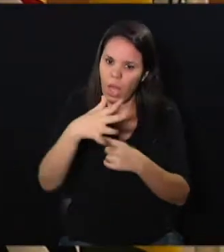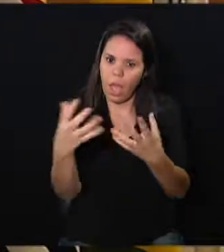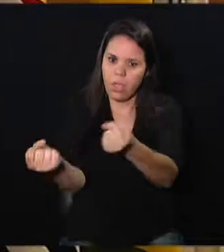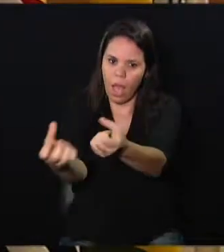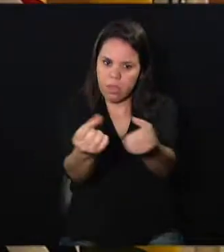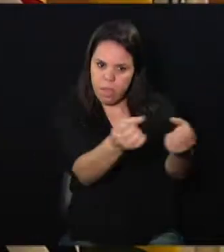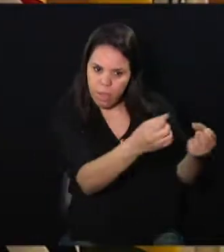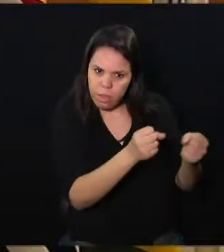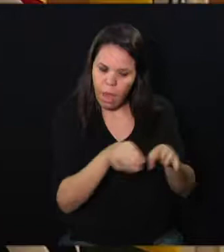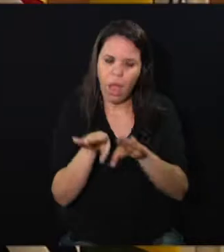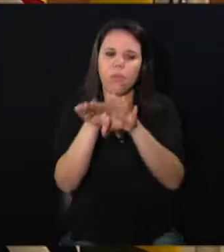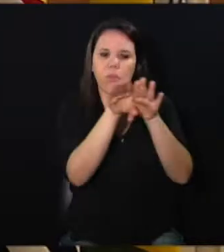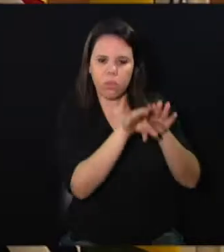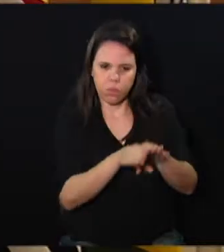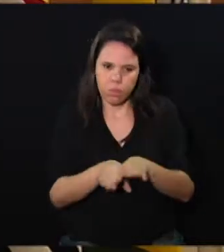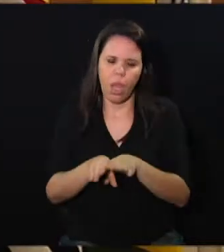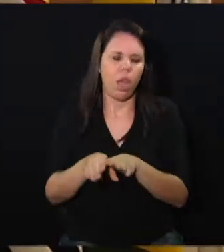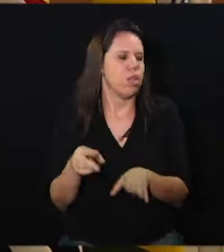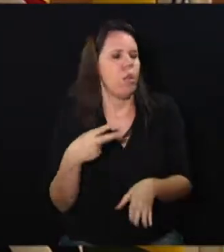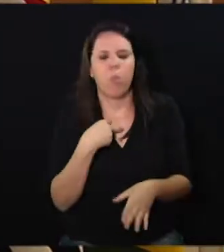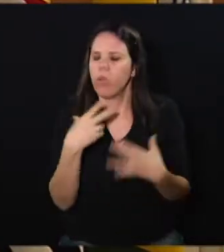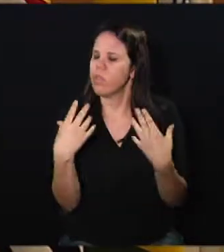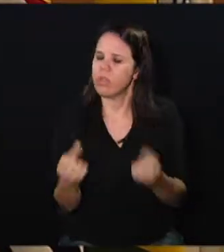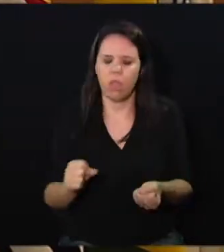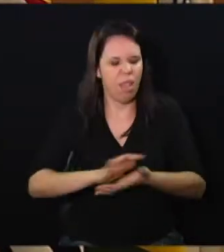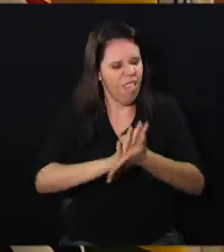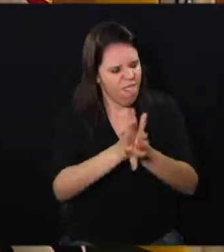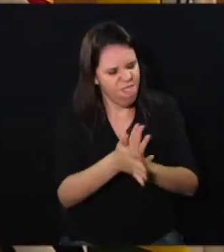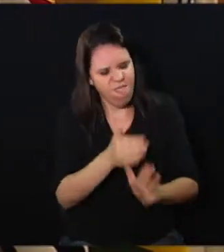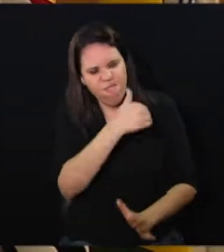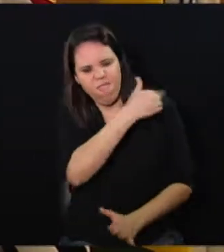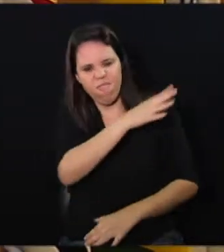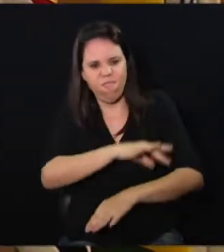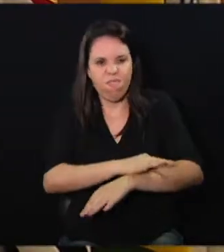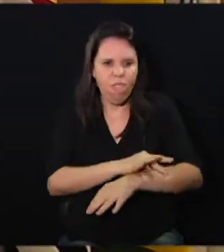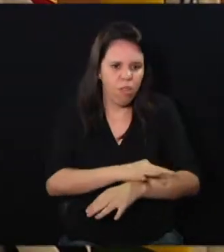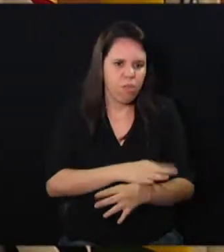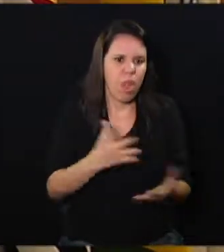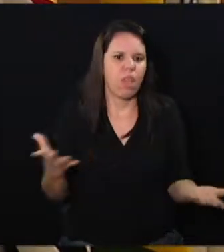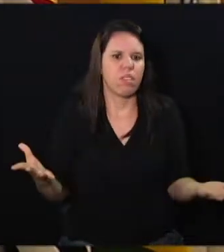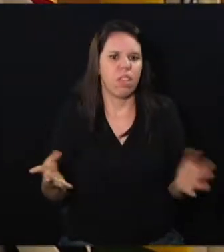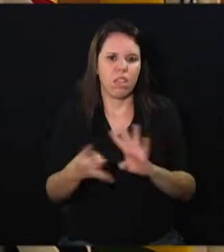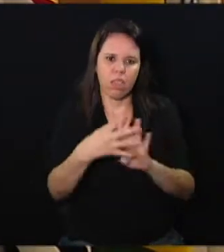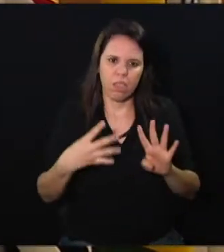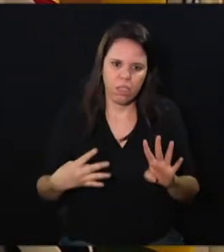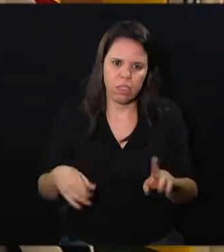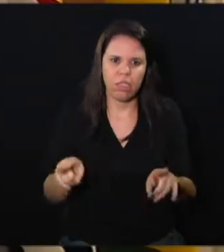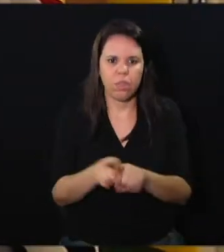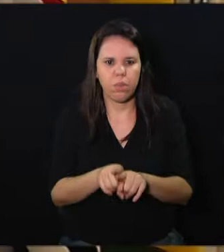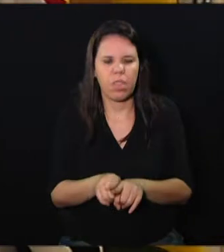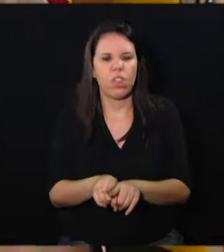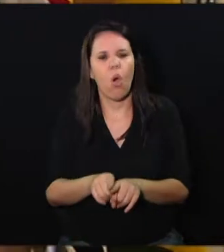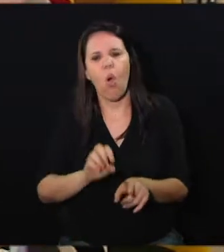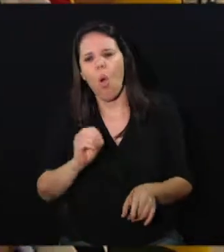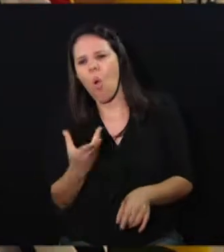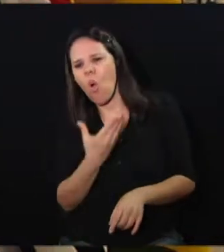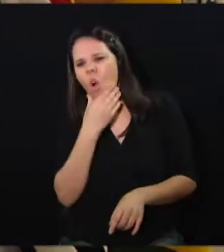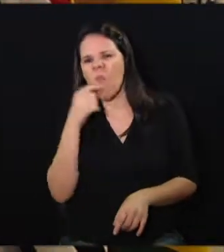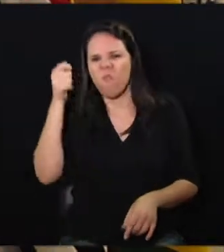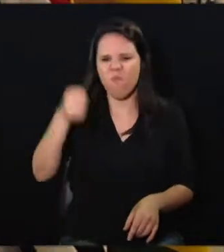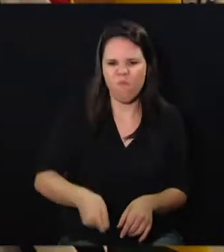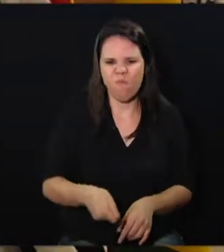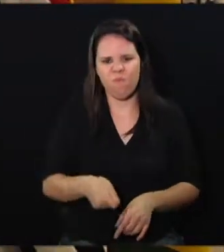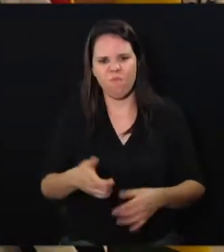devem ser repudiados pela população de Campinas. Tanto o crime provocado pelo machismo, como